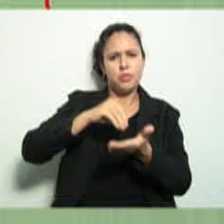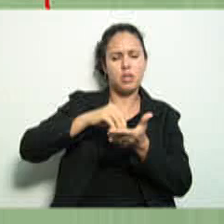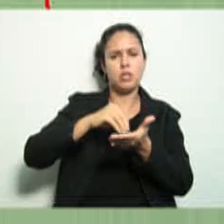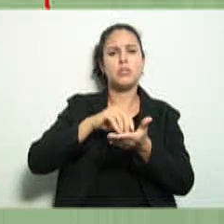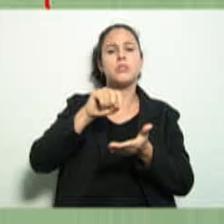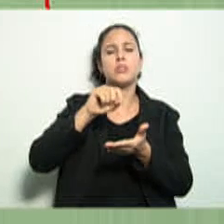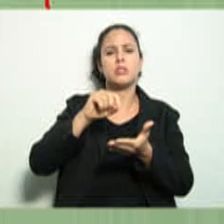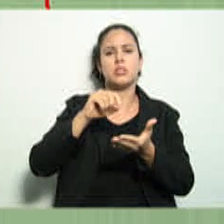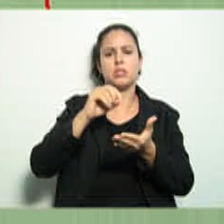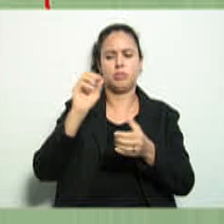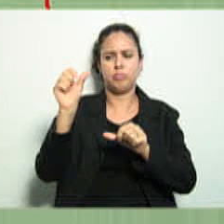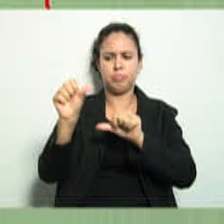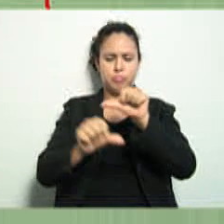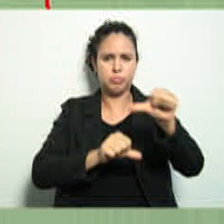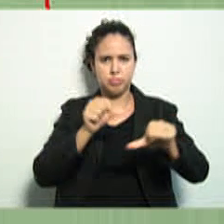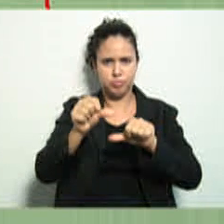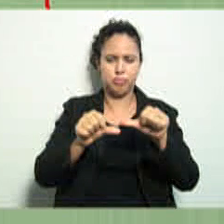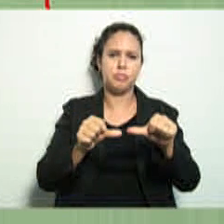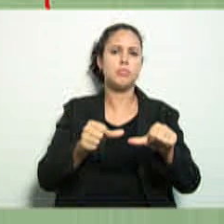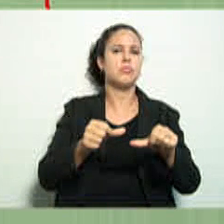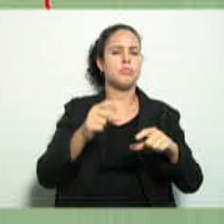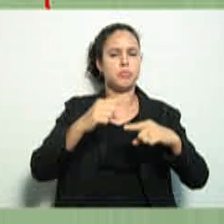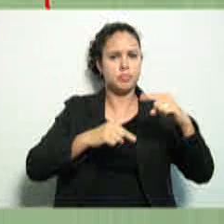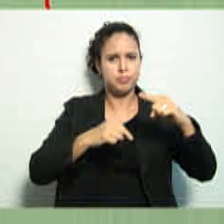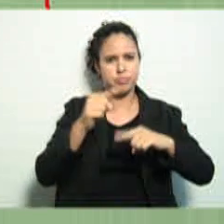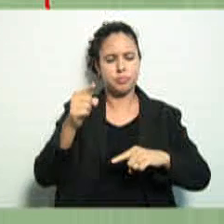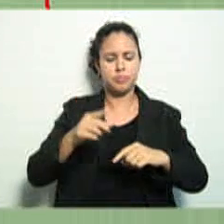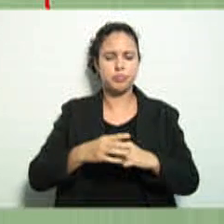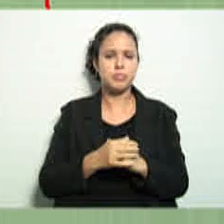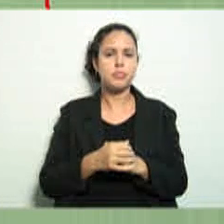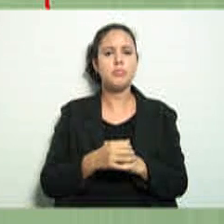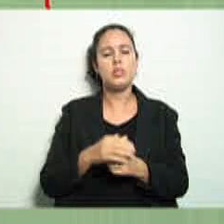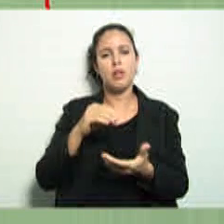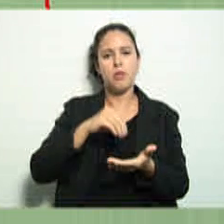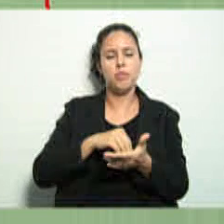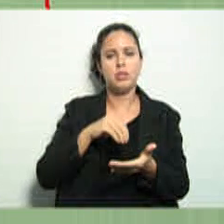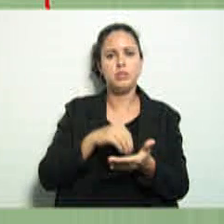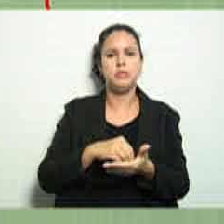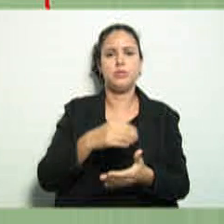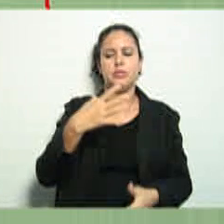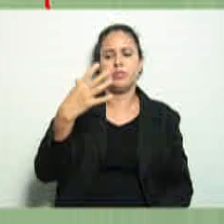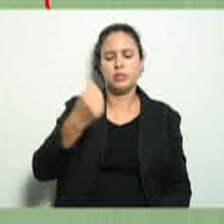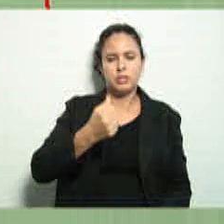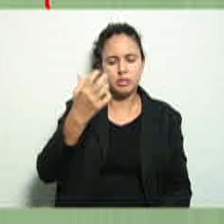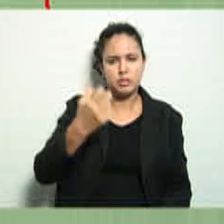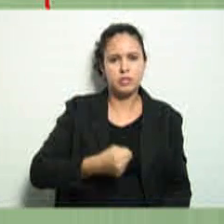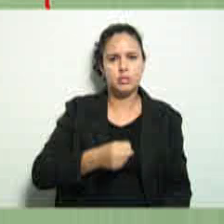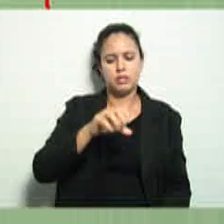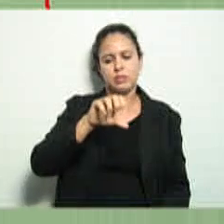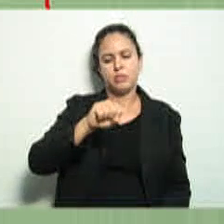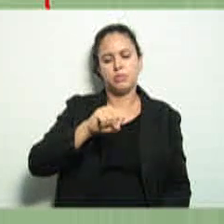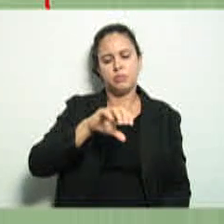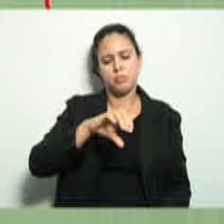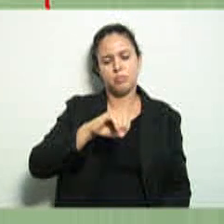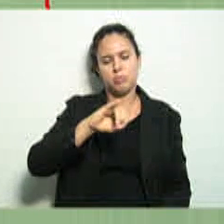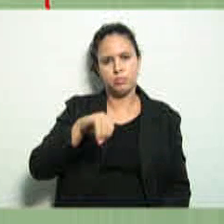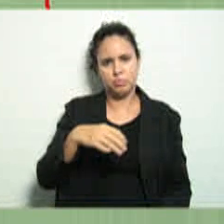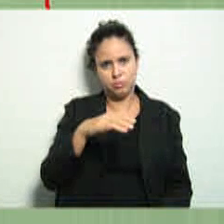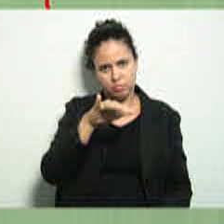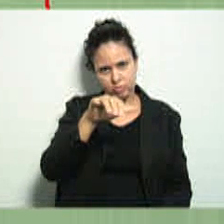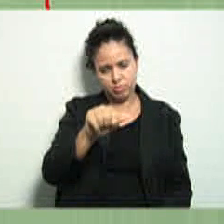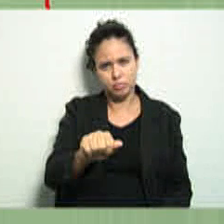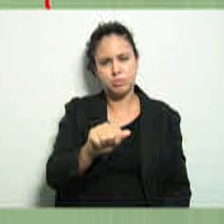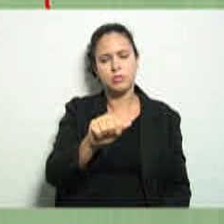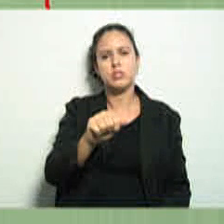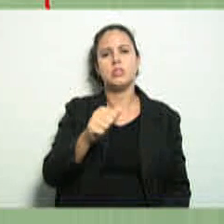grande crescimento aqui na pecuária de corte, na pecuária de leite e principalmente na soja. Pouca diversificação